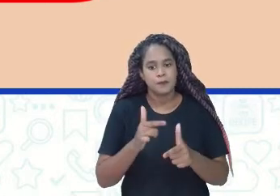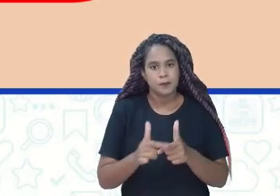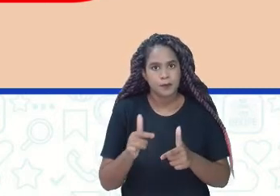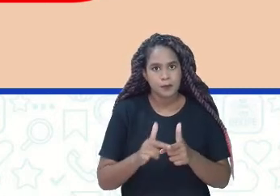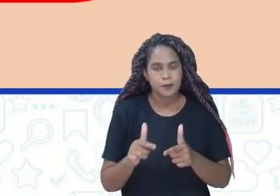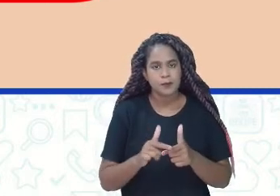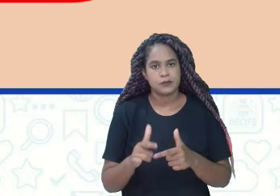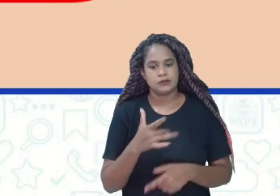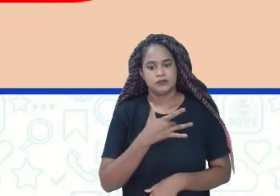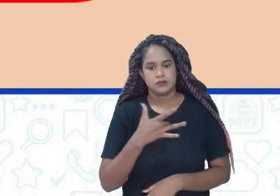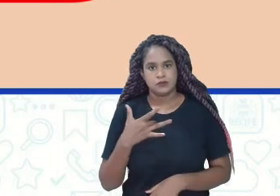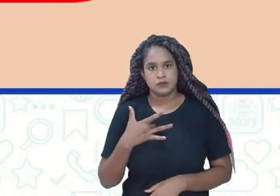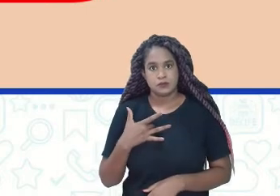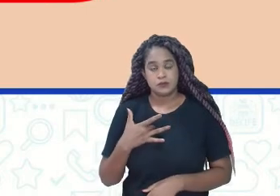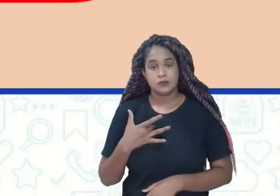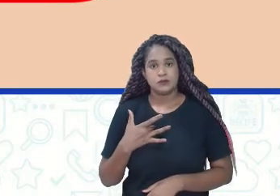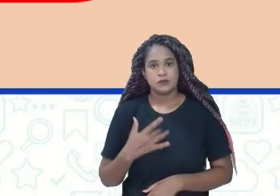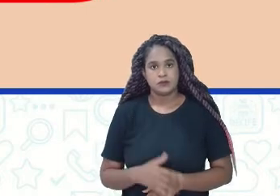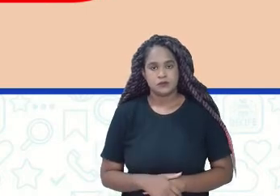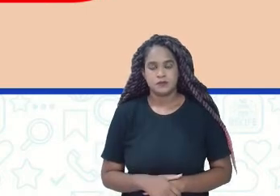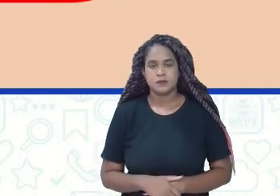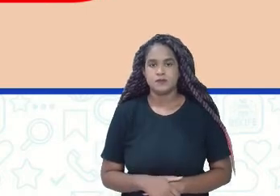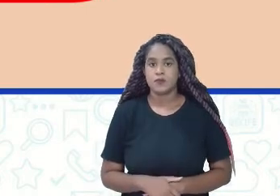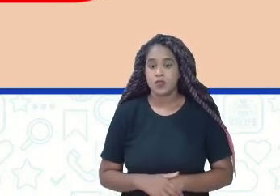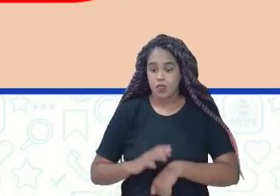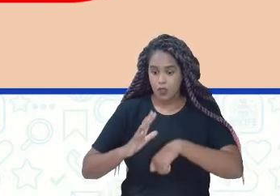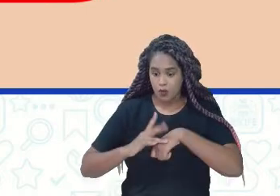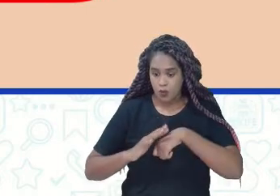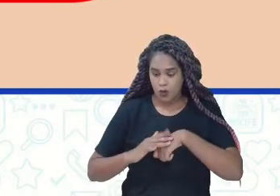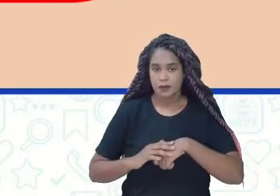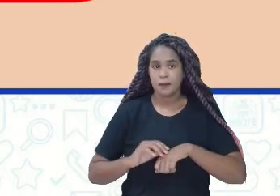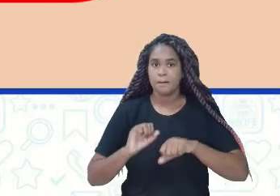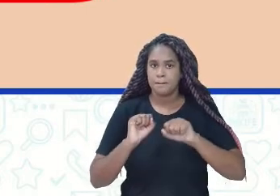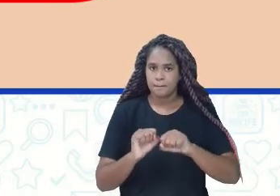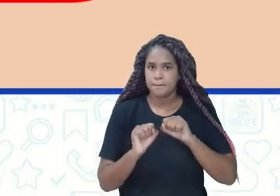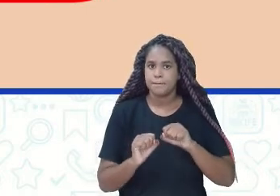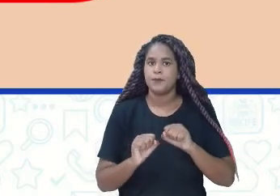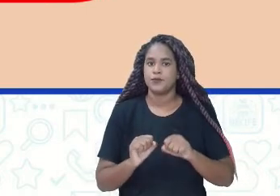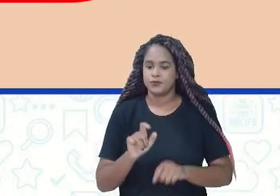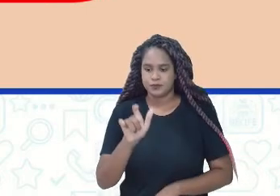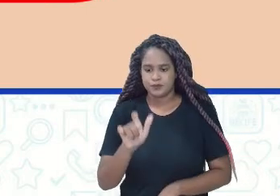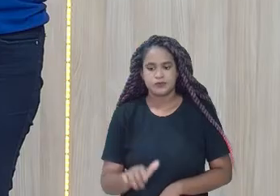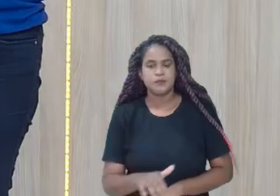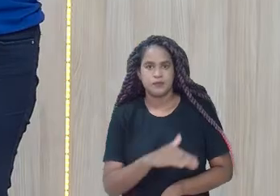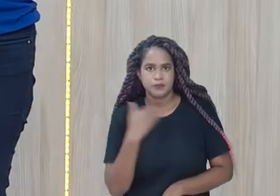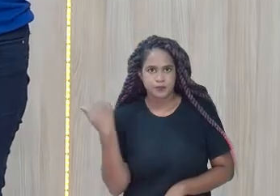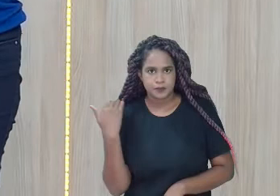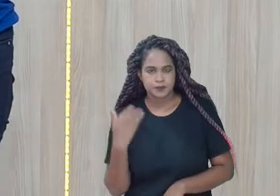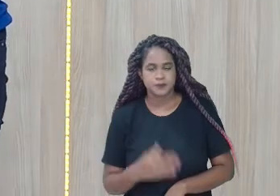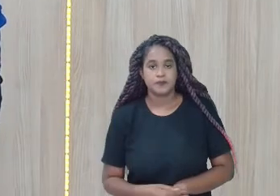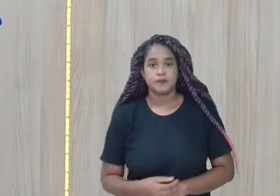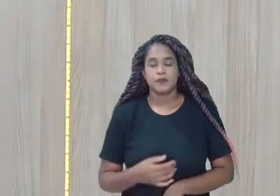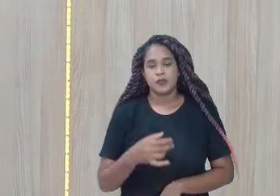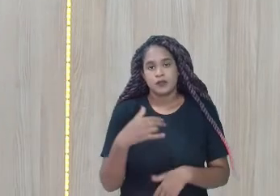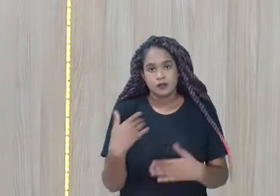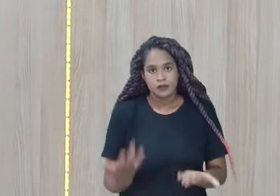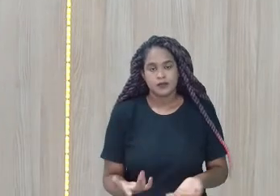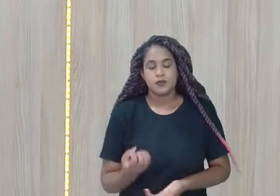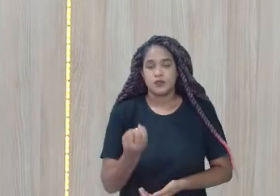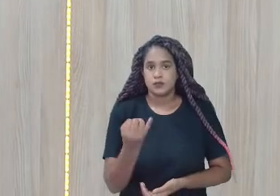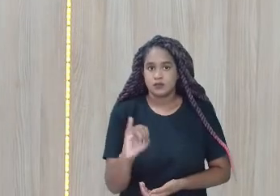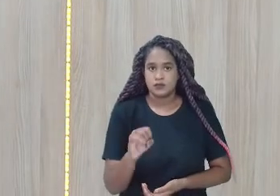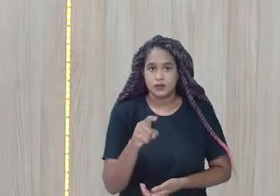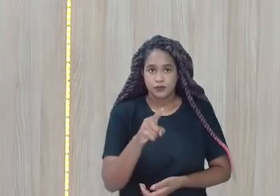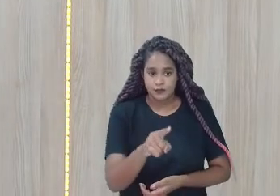Essas doenças oportunistas, elas podem levar o indivíduo à morte. Então, o que é que acontece? Você contraiu o vírus, não